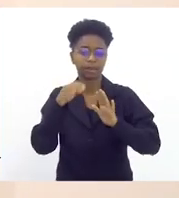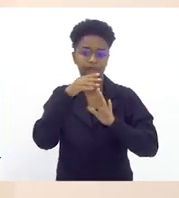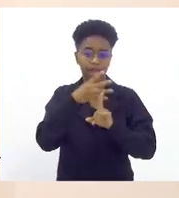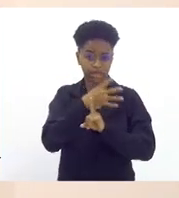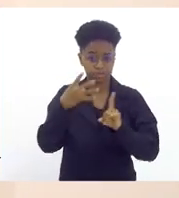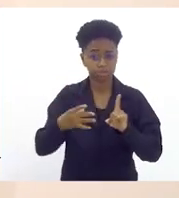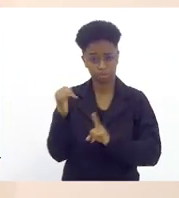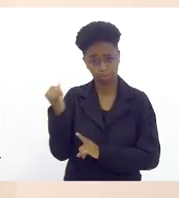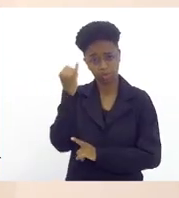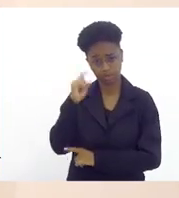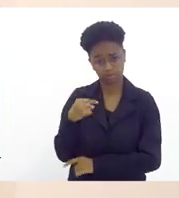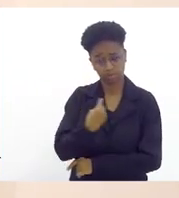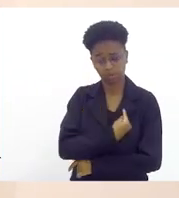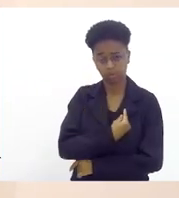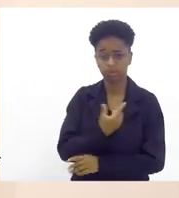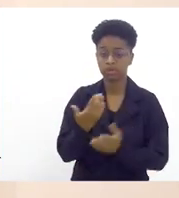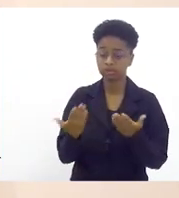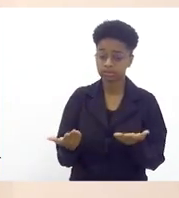para nós, né.